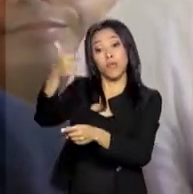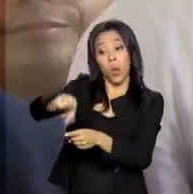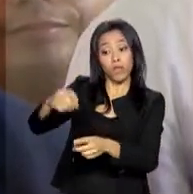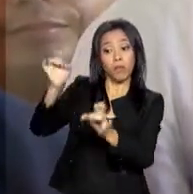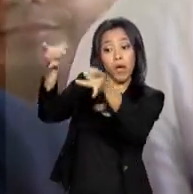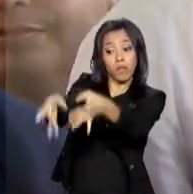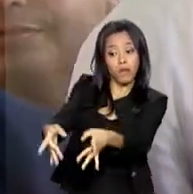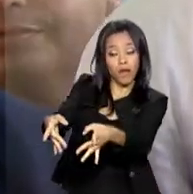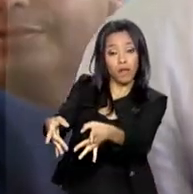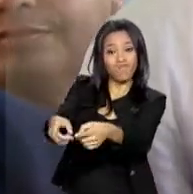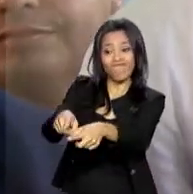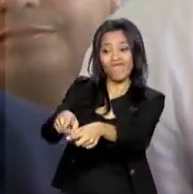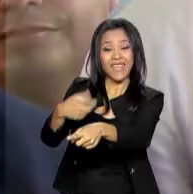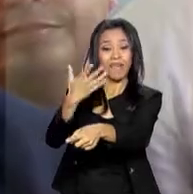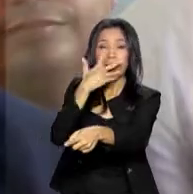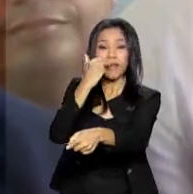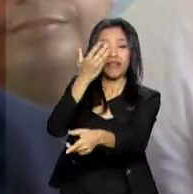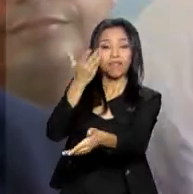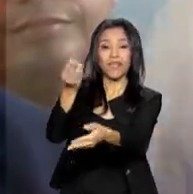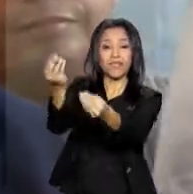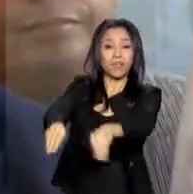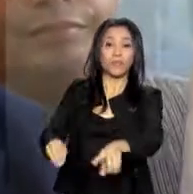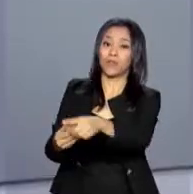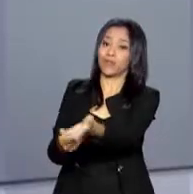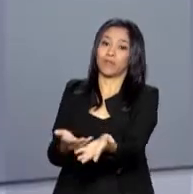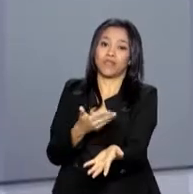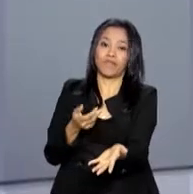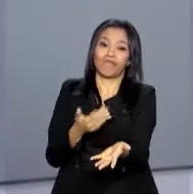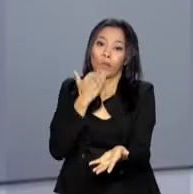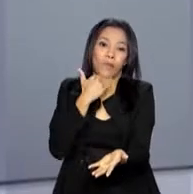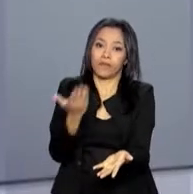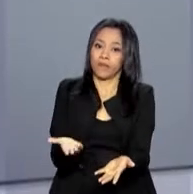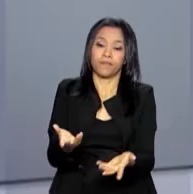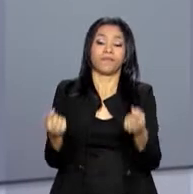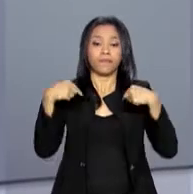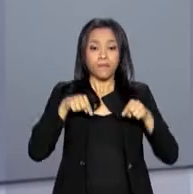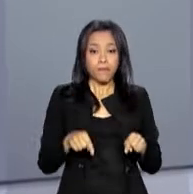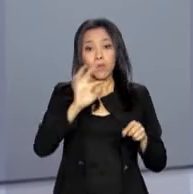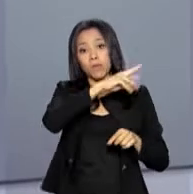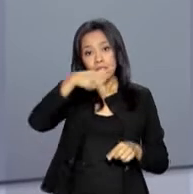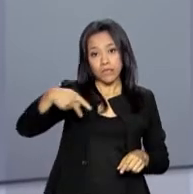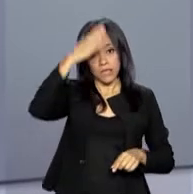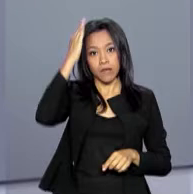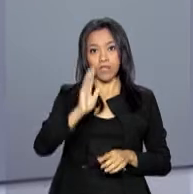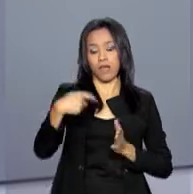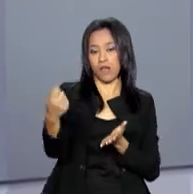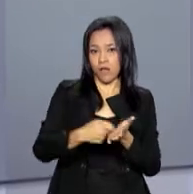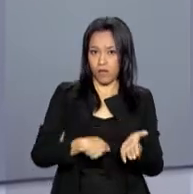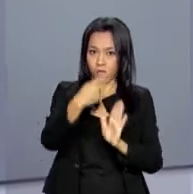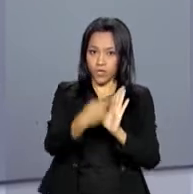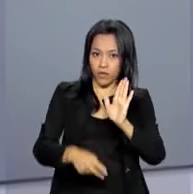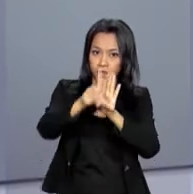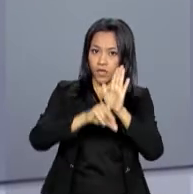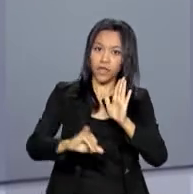paralisadas geram despesas de necessário o presidente michel temer sancionou o projeto de lei que